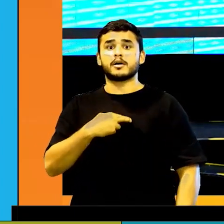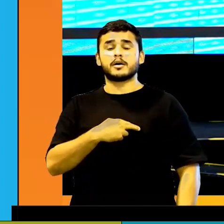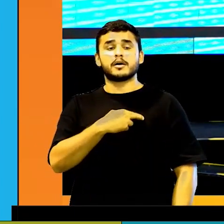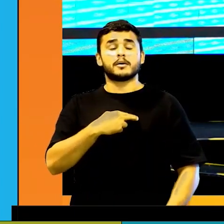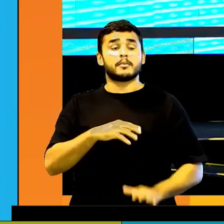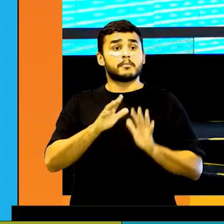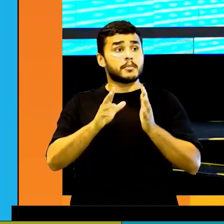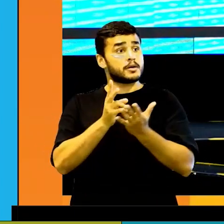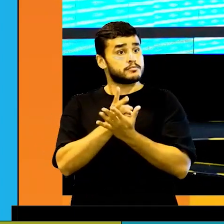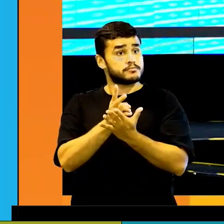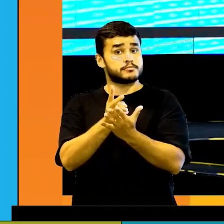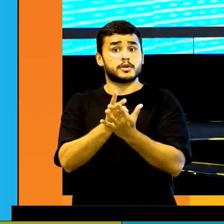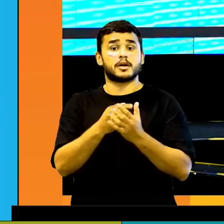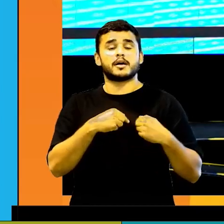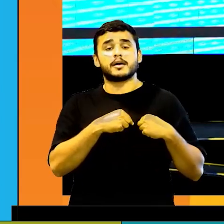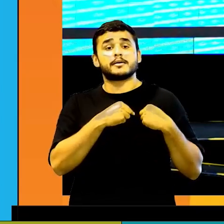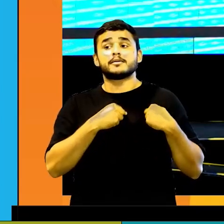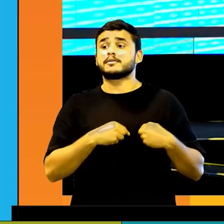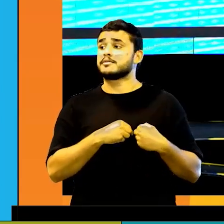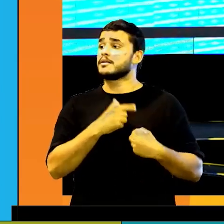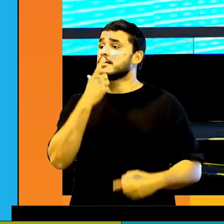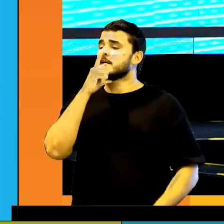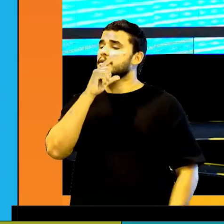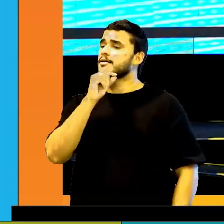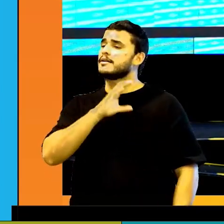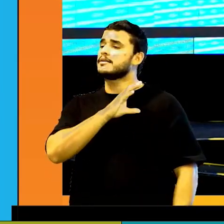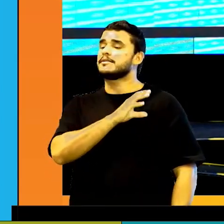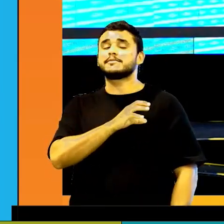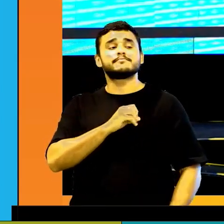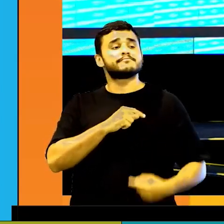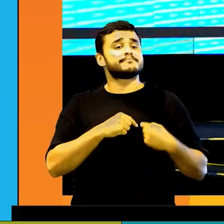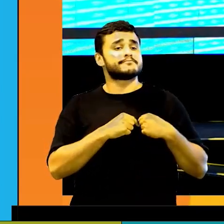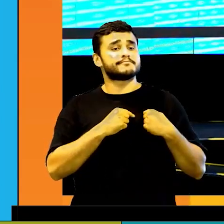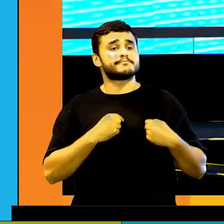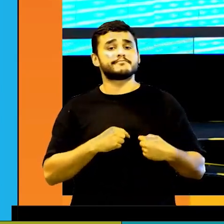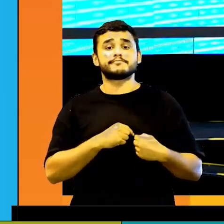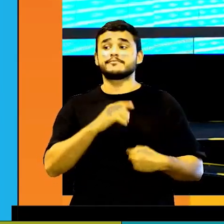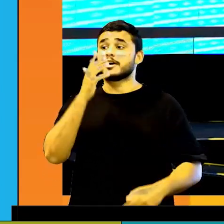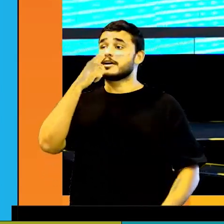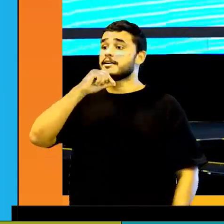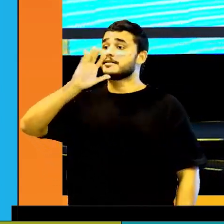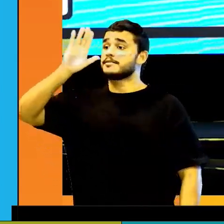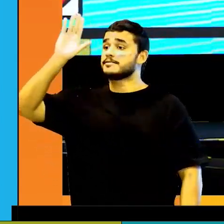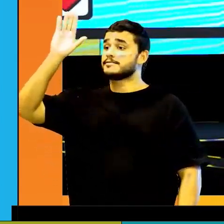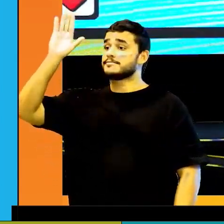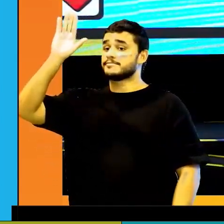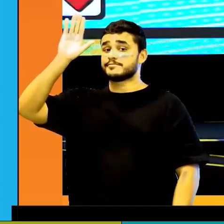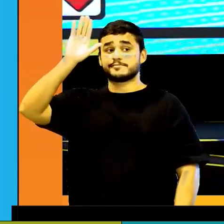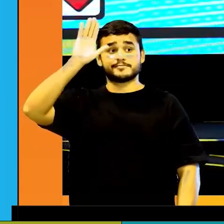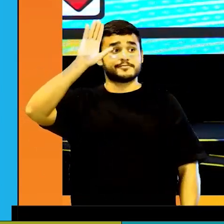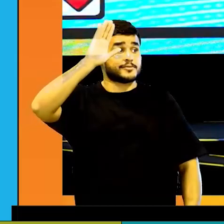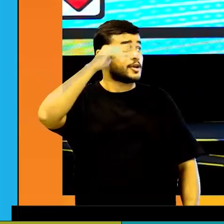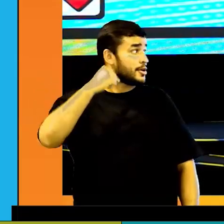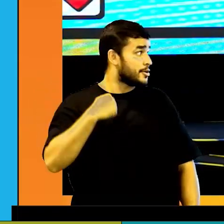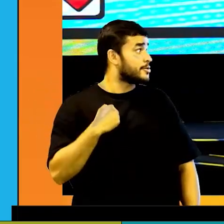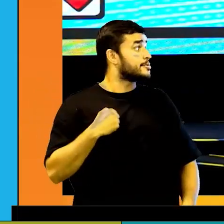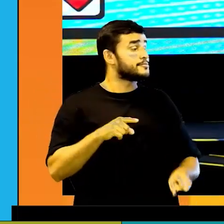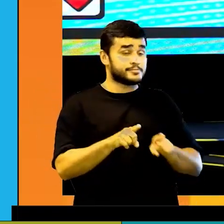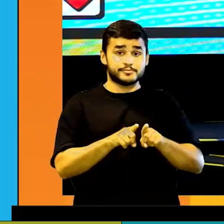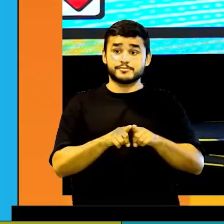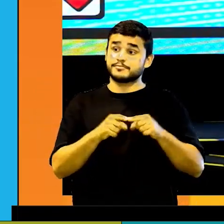apaixonando. Tem gente apaixonada aqui na sala? Além do professor? Tem gente apaixonada aqui ou não